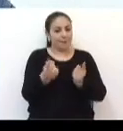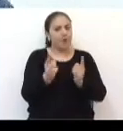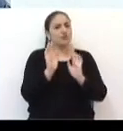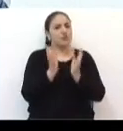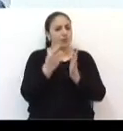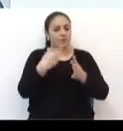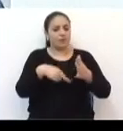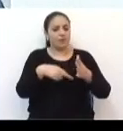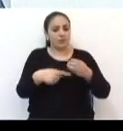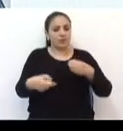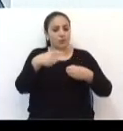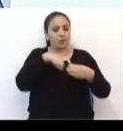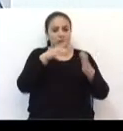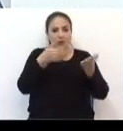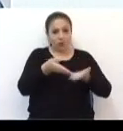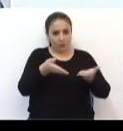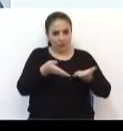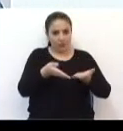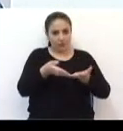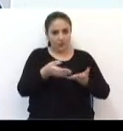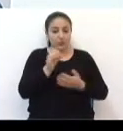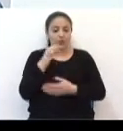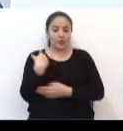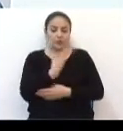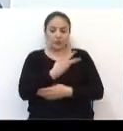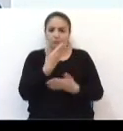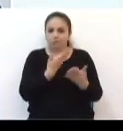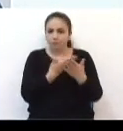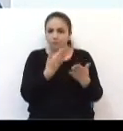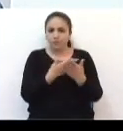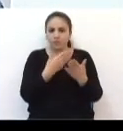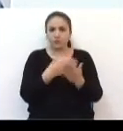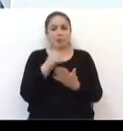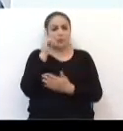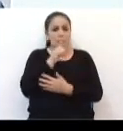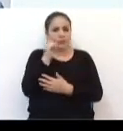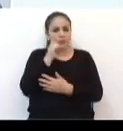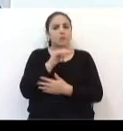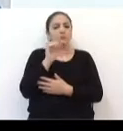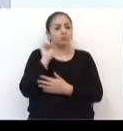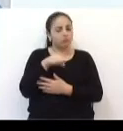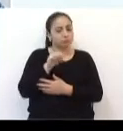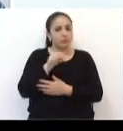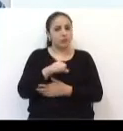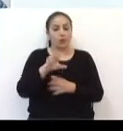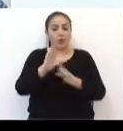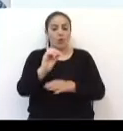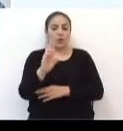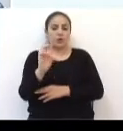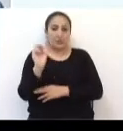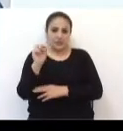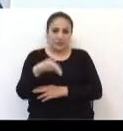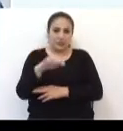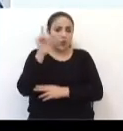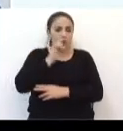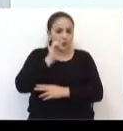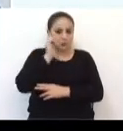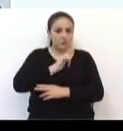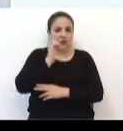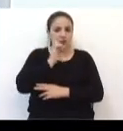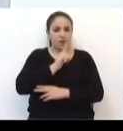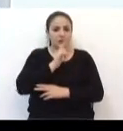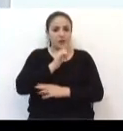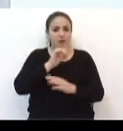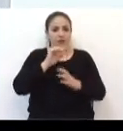está retomando agora e que, pelo que a gente vem estudando, a gente vai conseguir sim, a Corsan vai conseguir dar